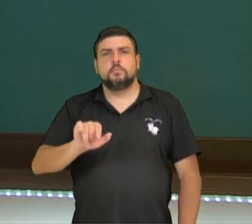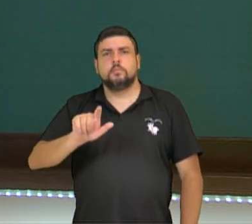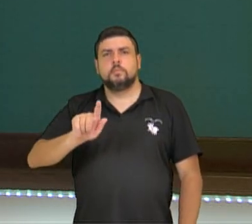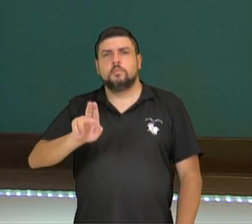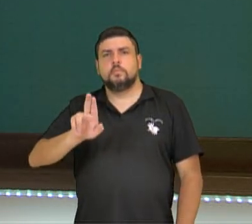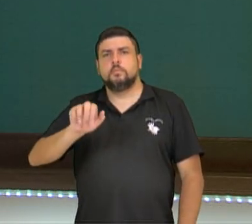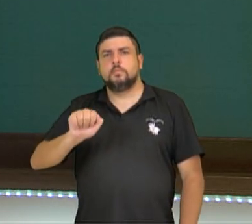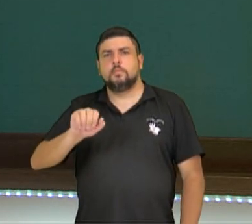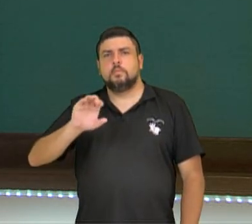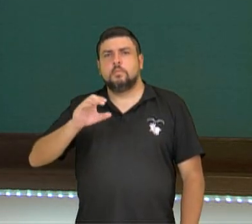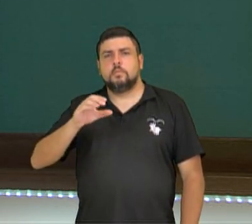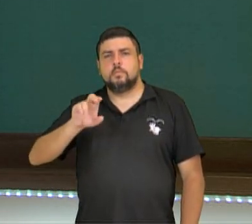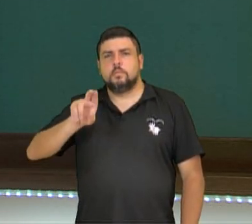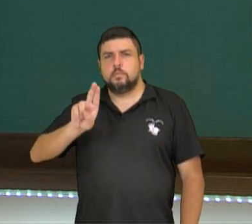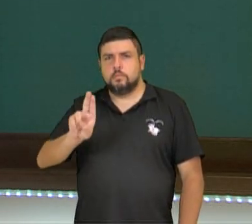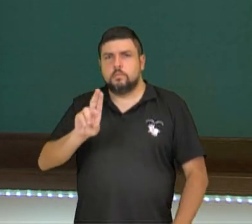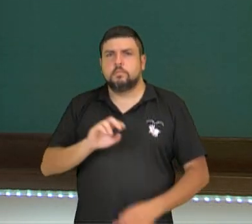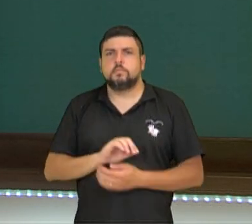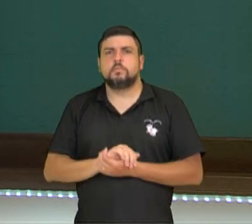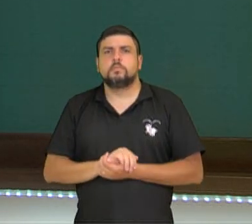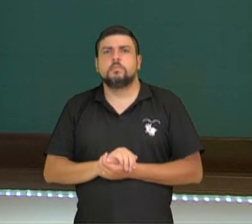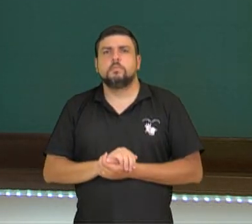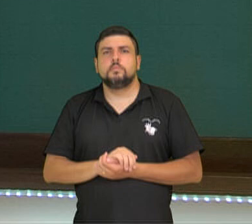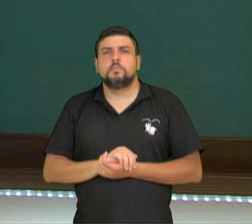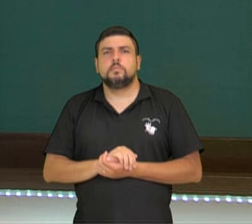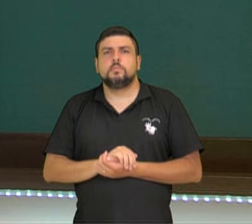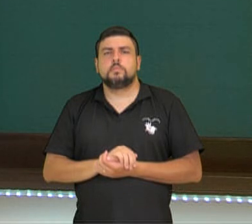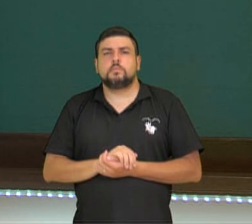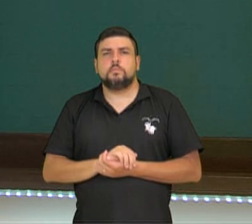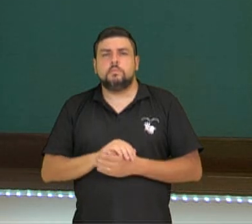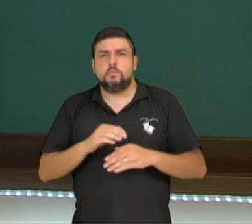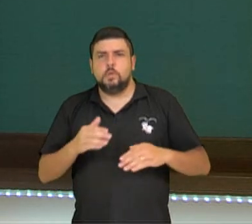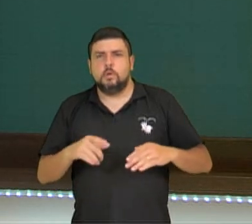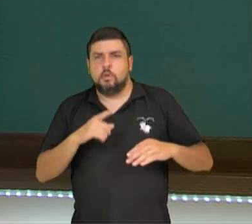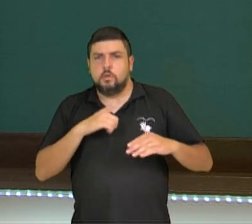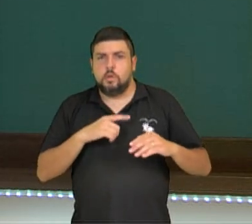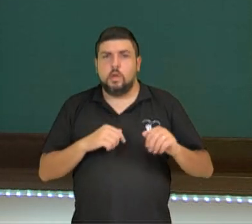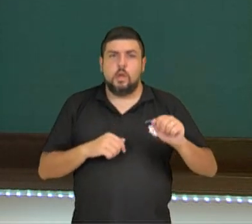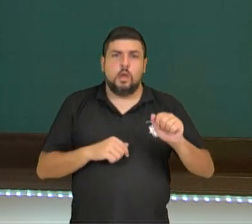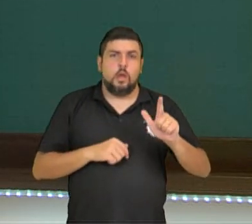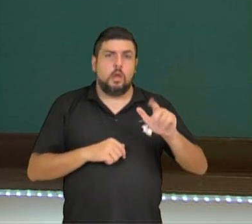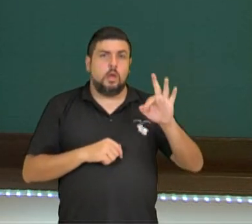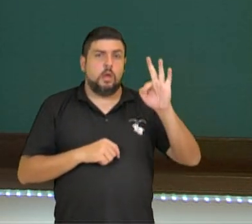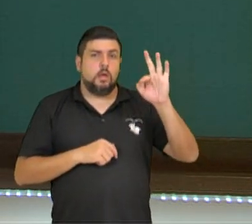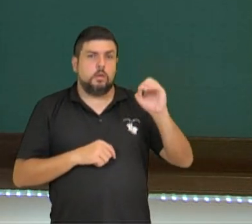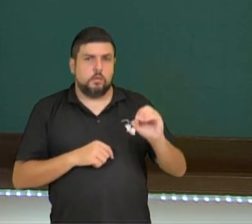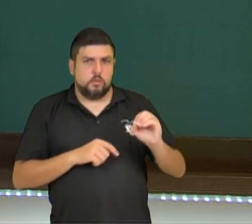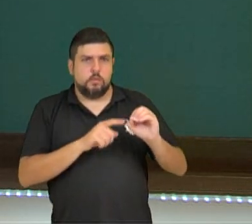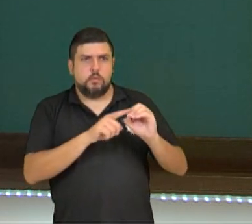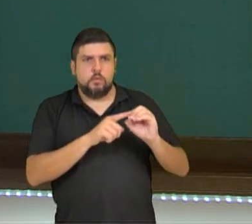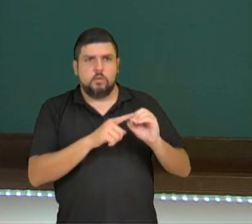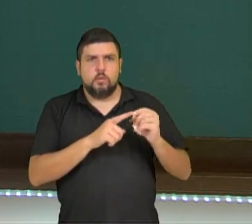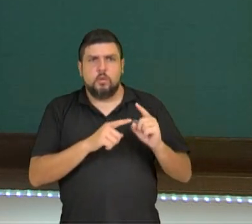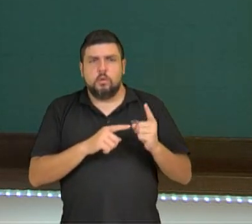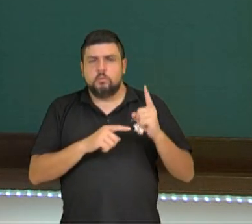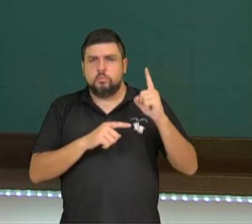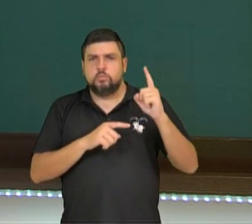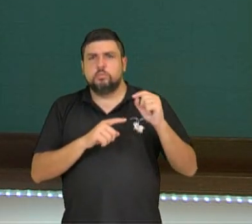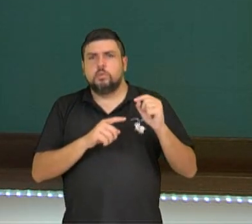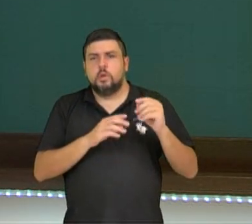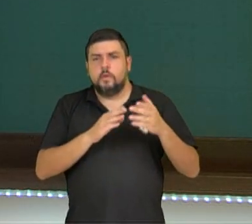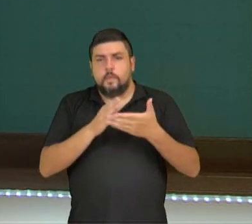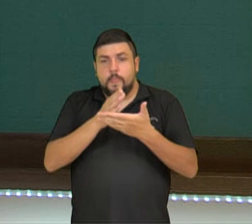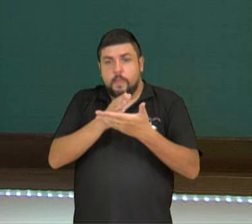Iguaçu, que é na porção sul. É dividida em Alto Iguaçu, que é na área das nascentes, o